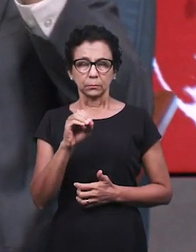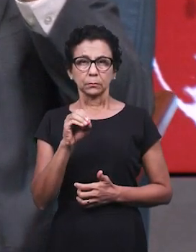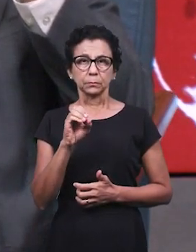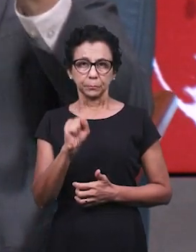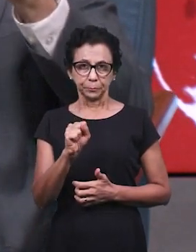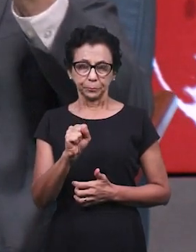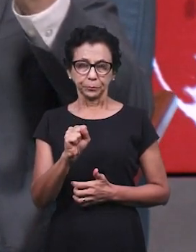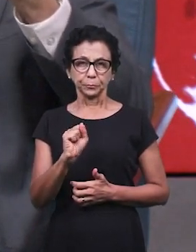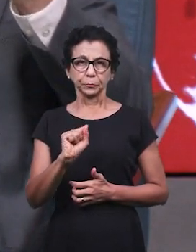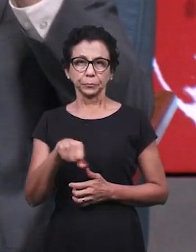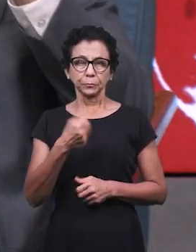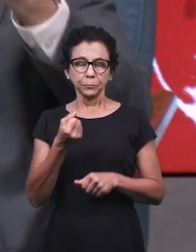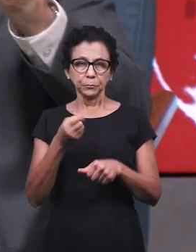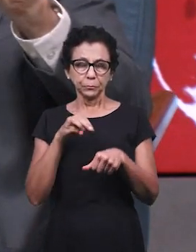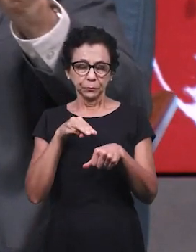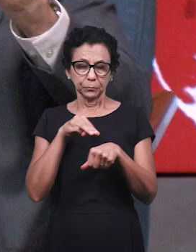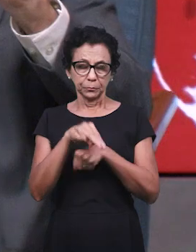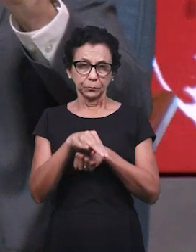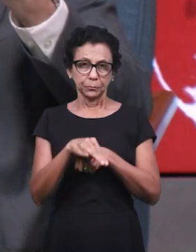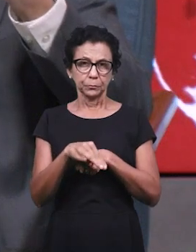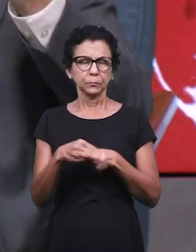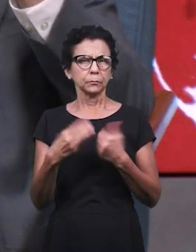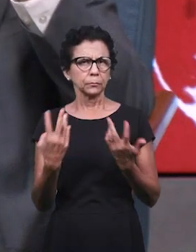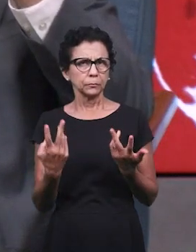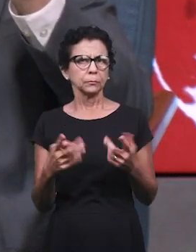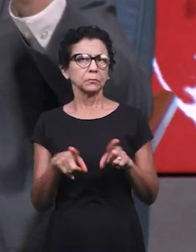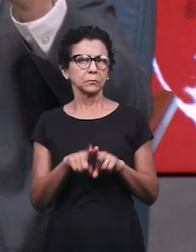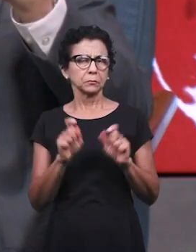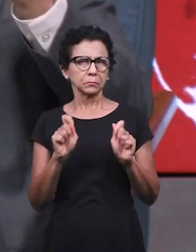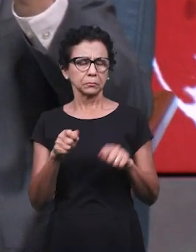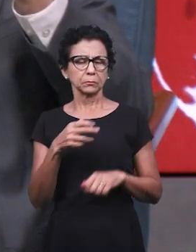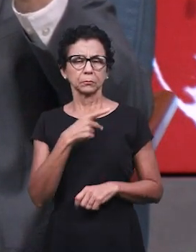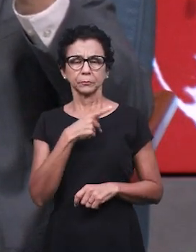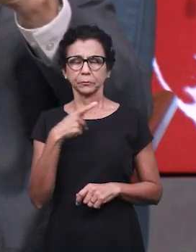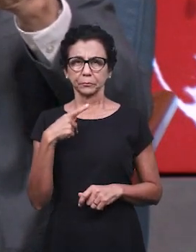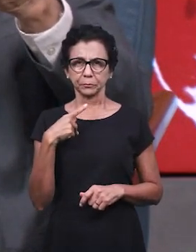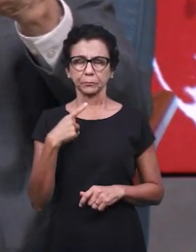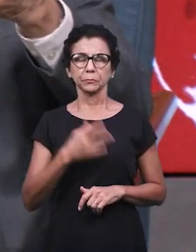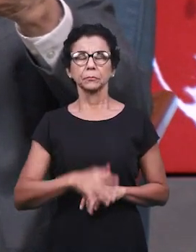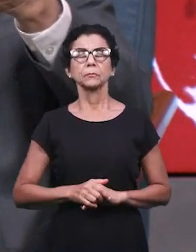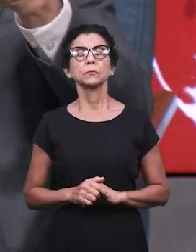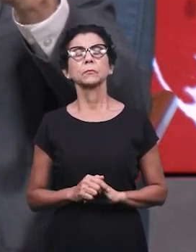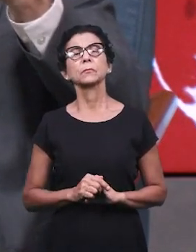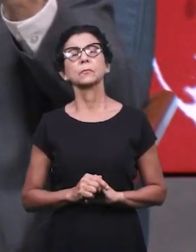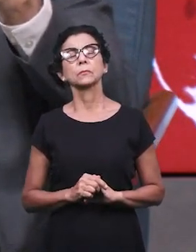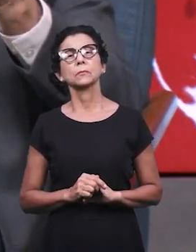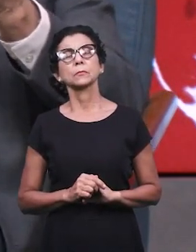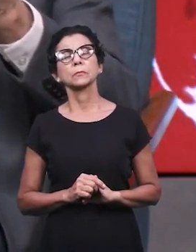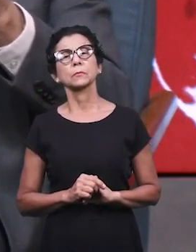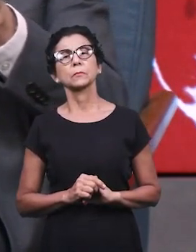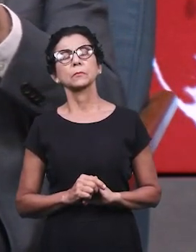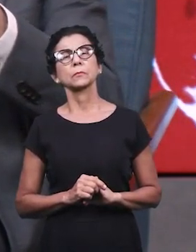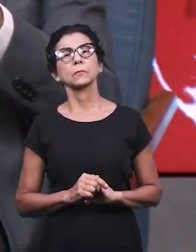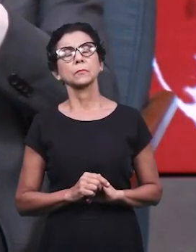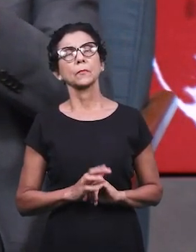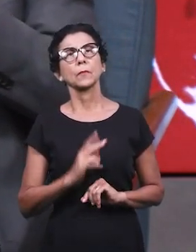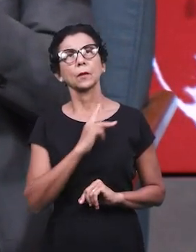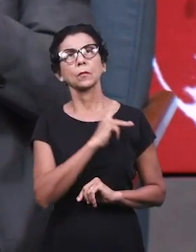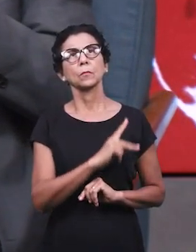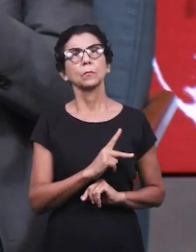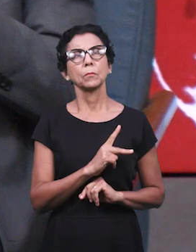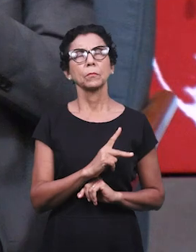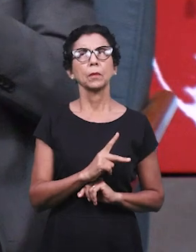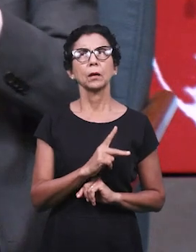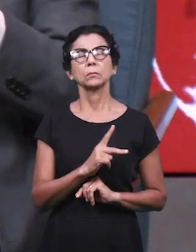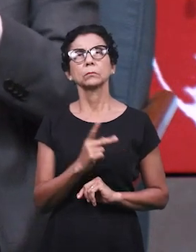Porque o próprio apóstolo Paulo, ele diz que os ministérios, ele coloca numa